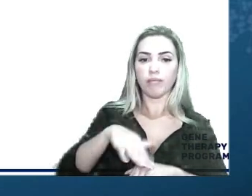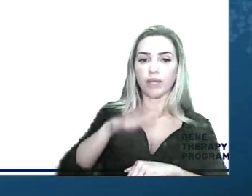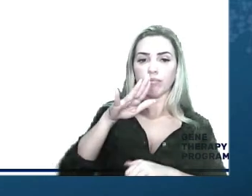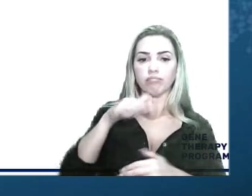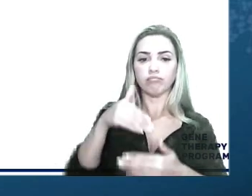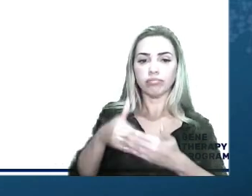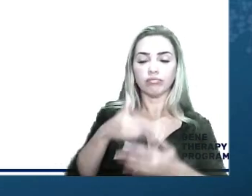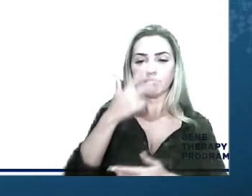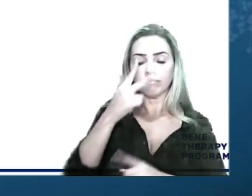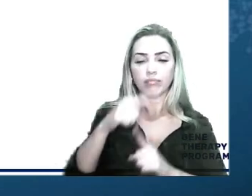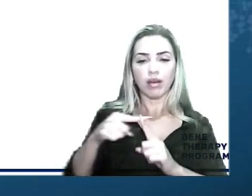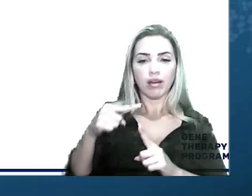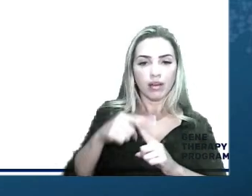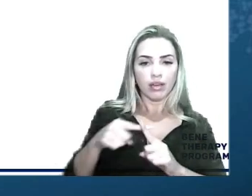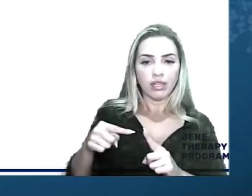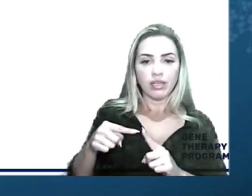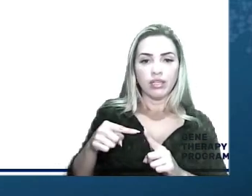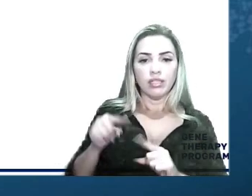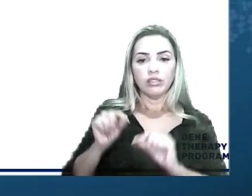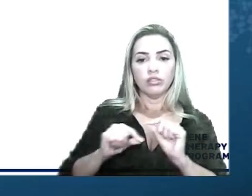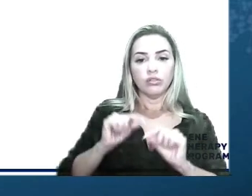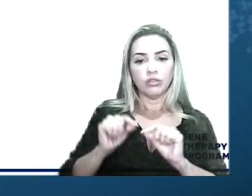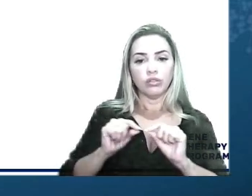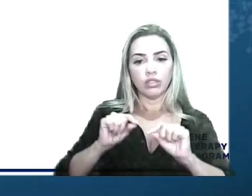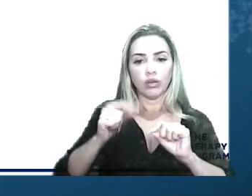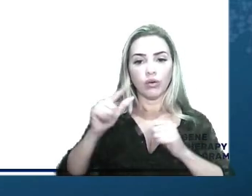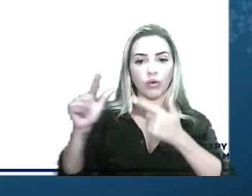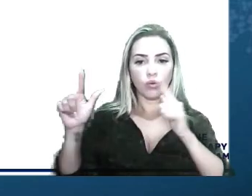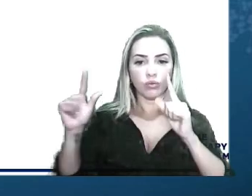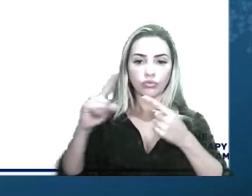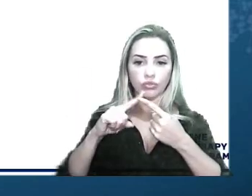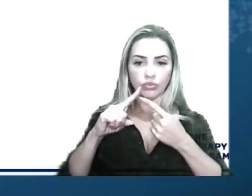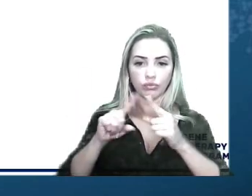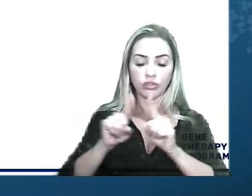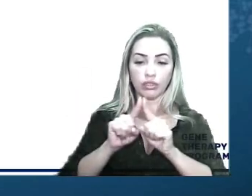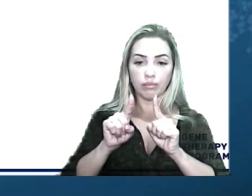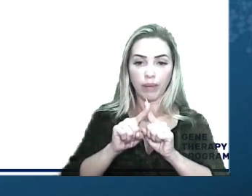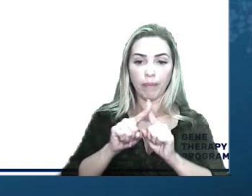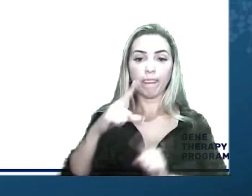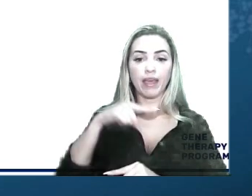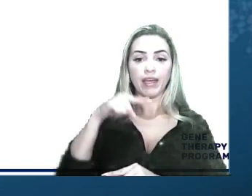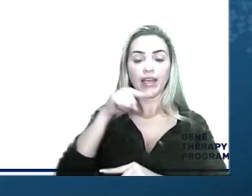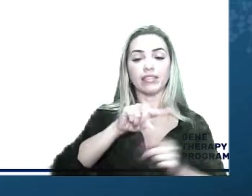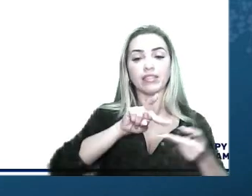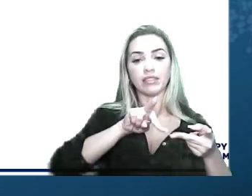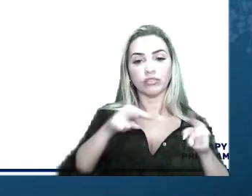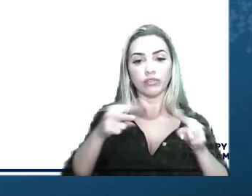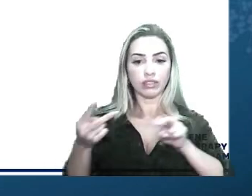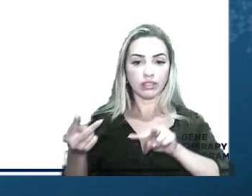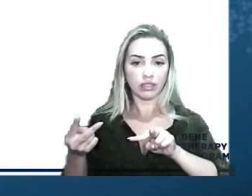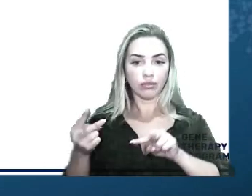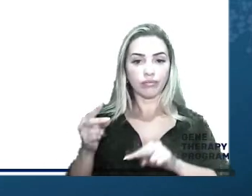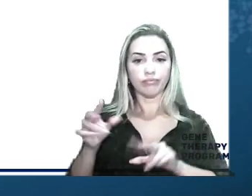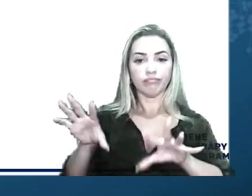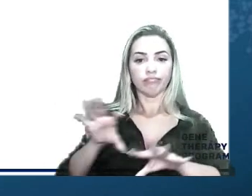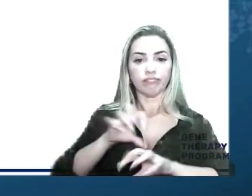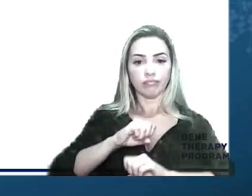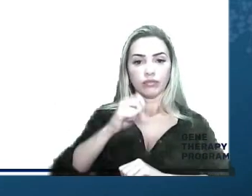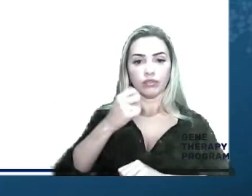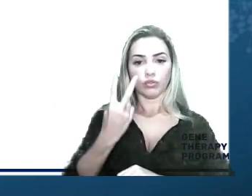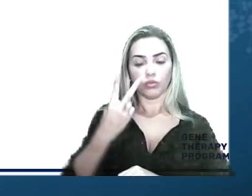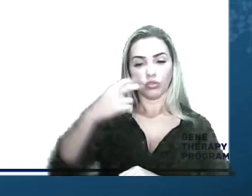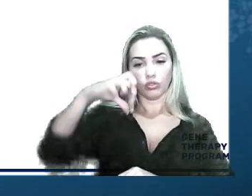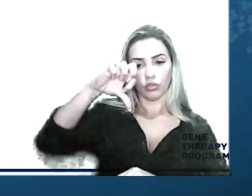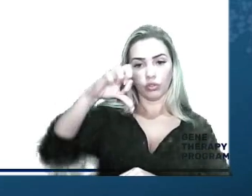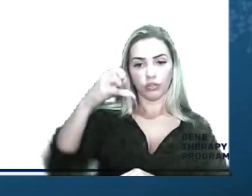similar a- às demais, e também tem essa de transfecção aderente